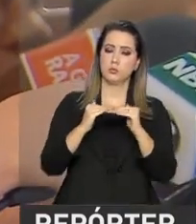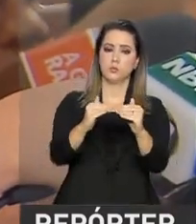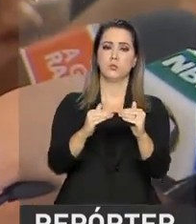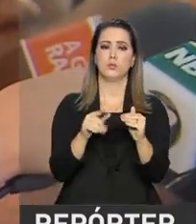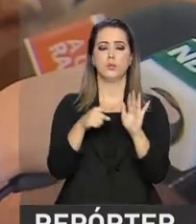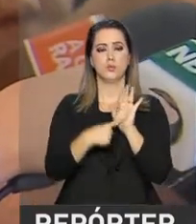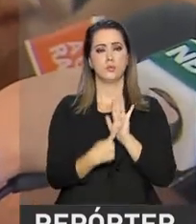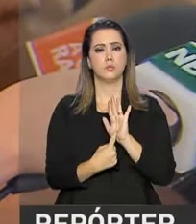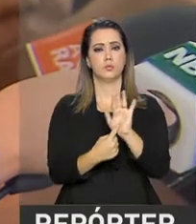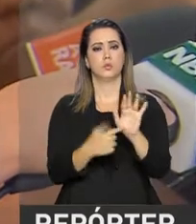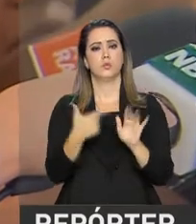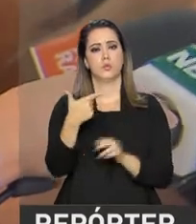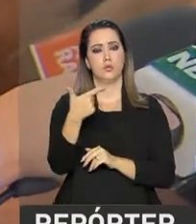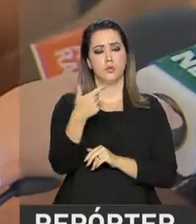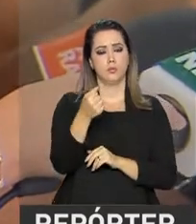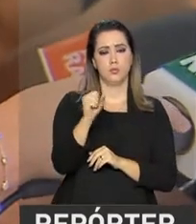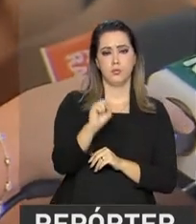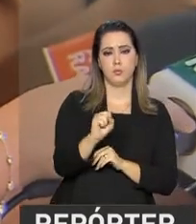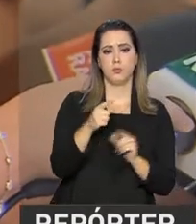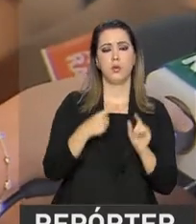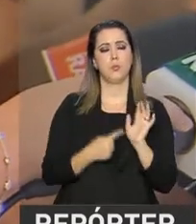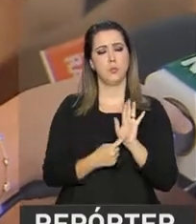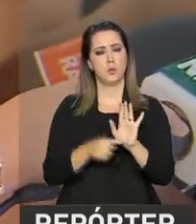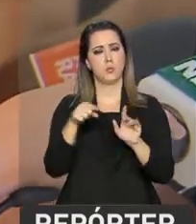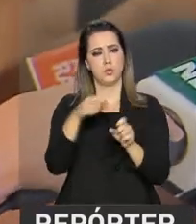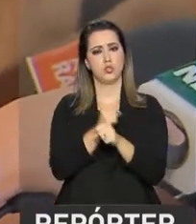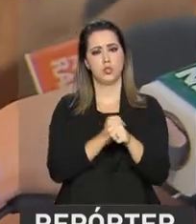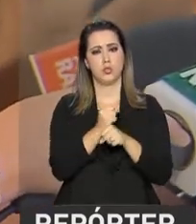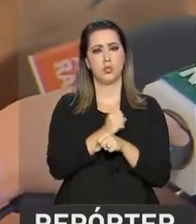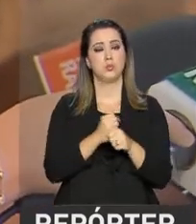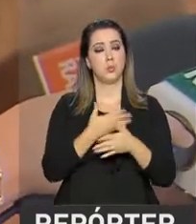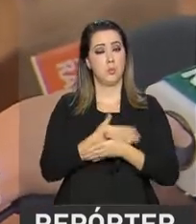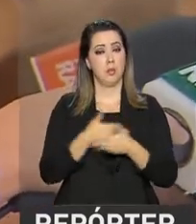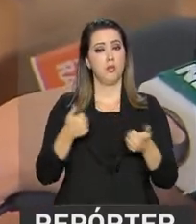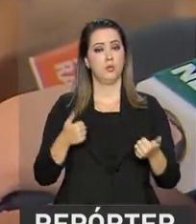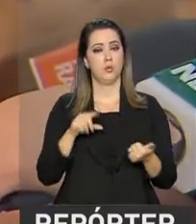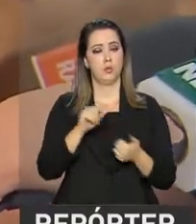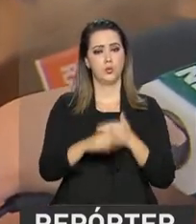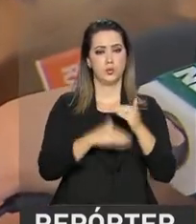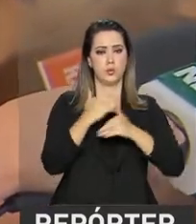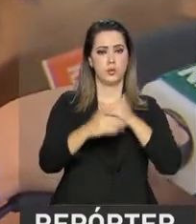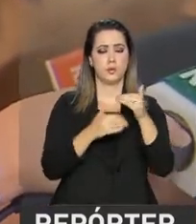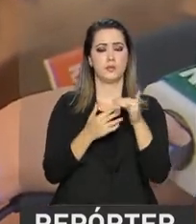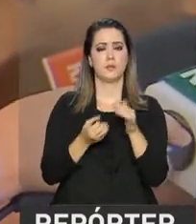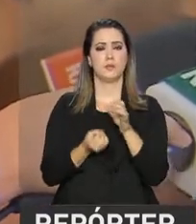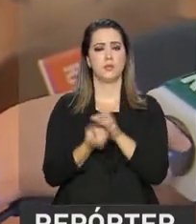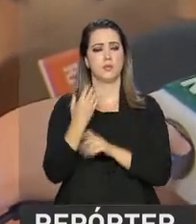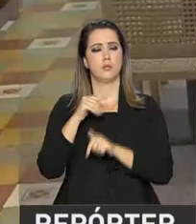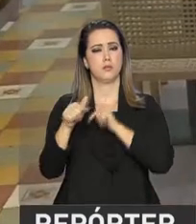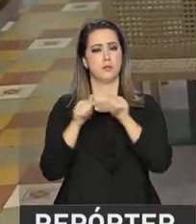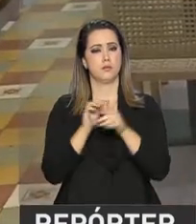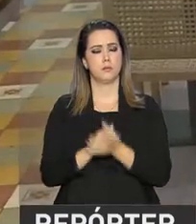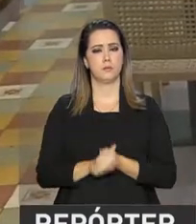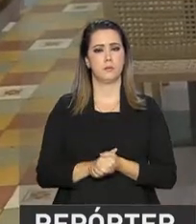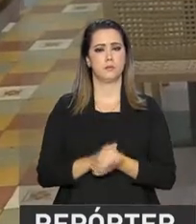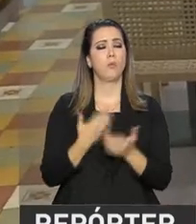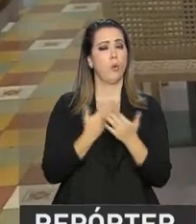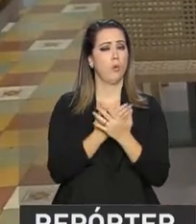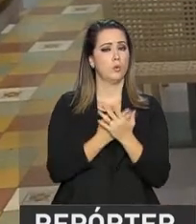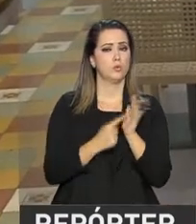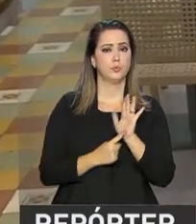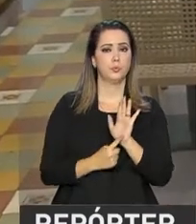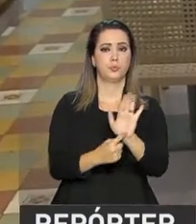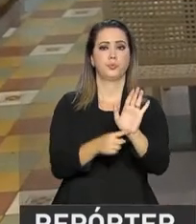que aponta para 2018 perspectivas bastante alvissareiras de crescimento de saldo positivo do emprego. O estudo também